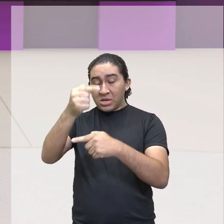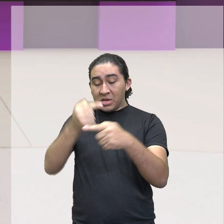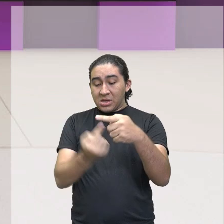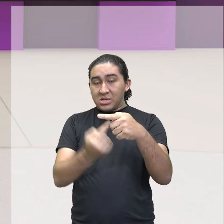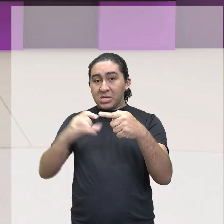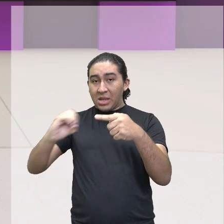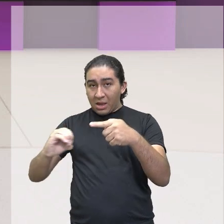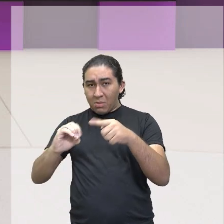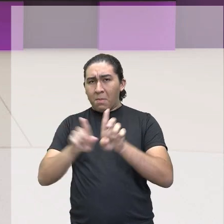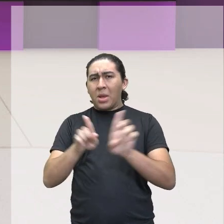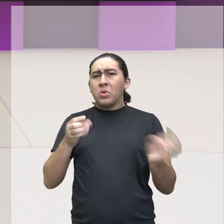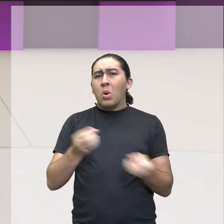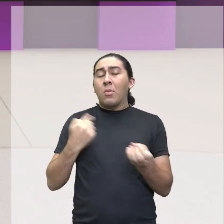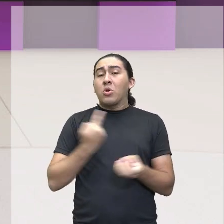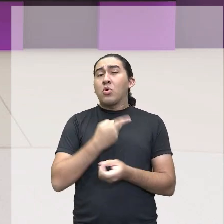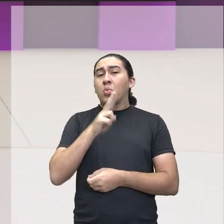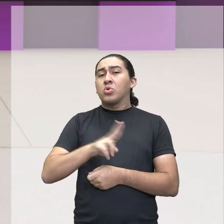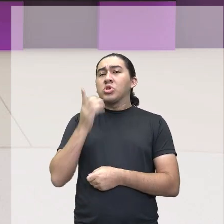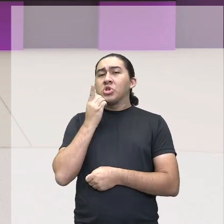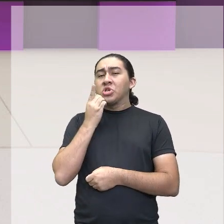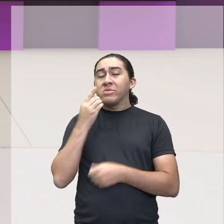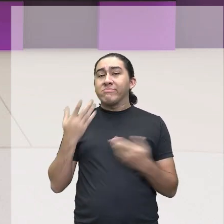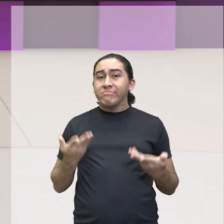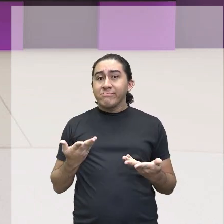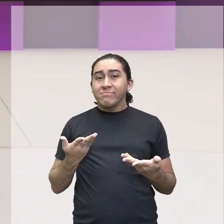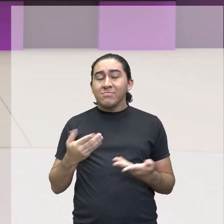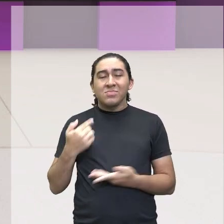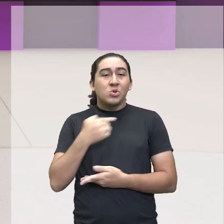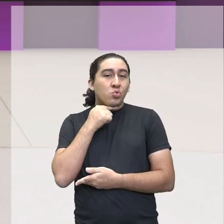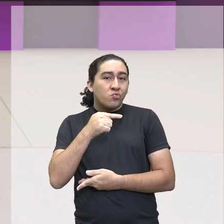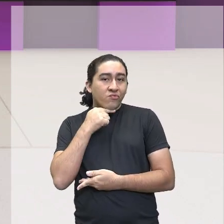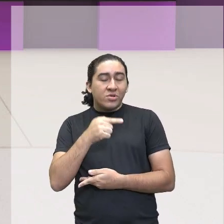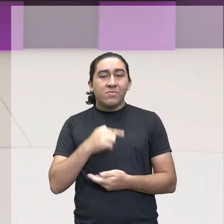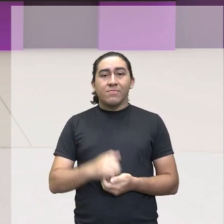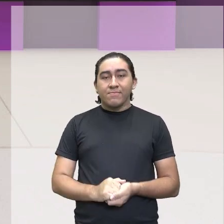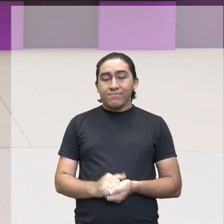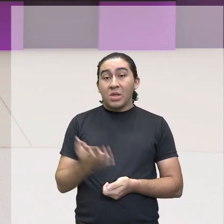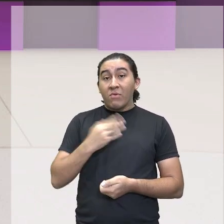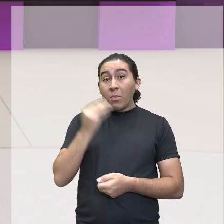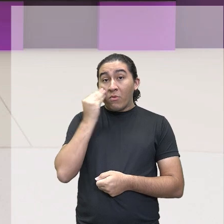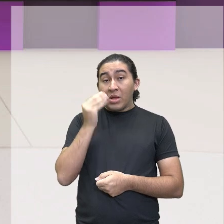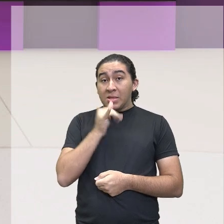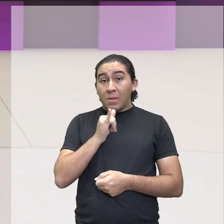tá? Mas como a gente aplica isso no dia a dia, professor, eu ainda não entendi. Vamos